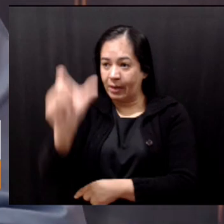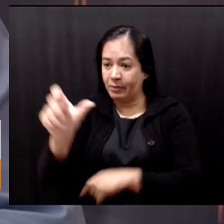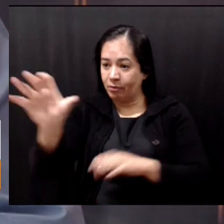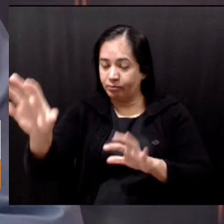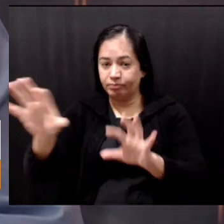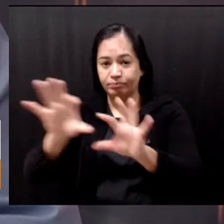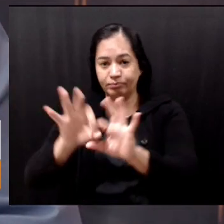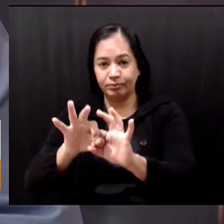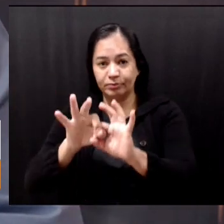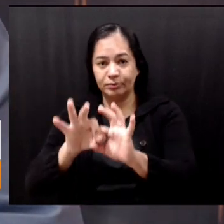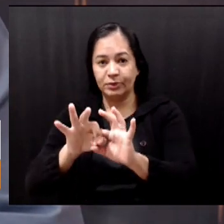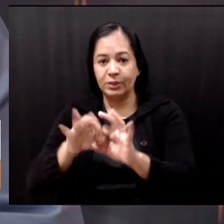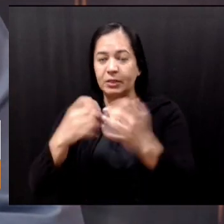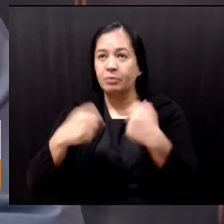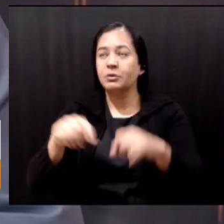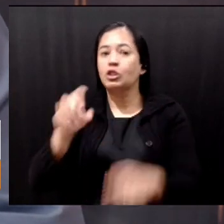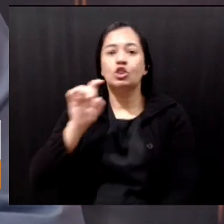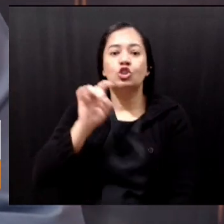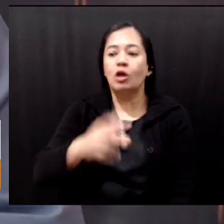ver presencialmente.